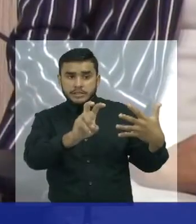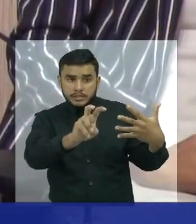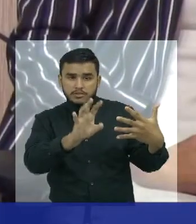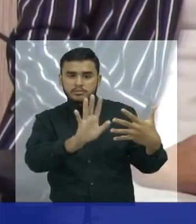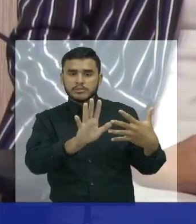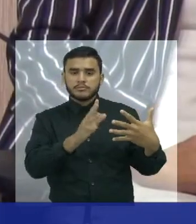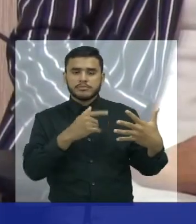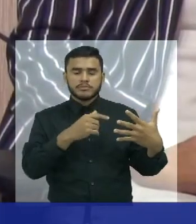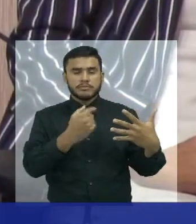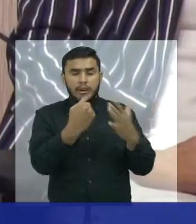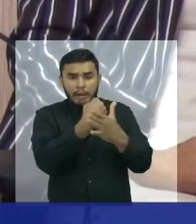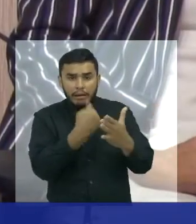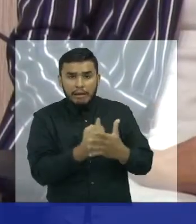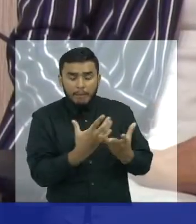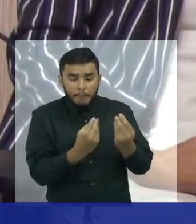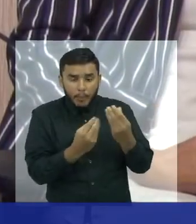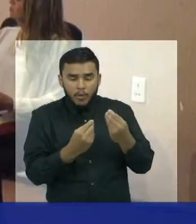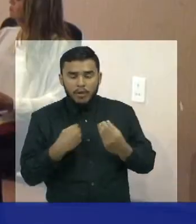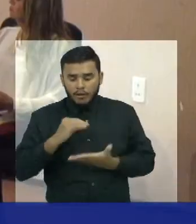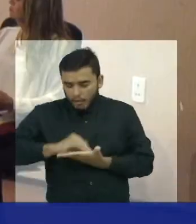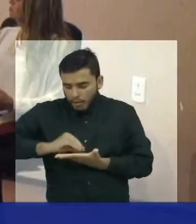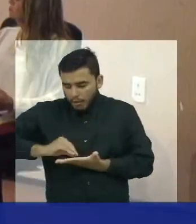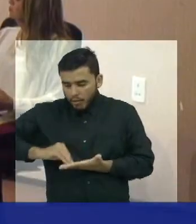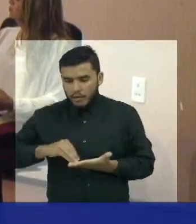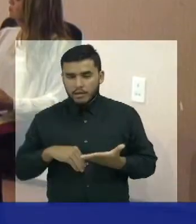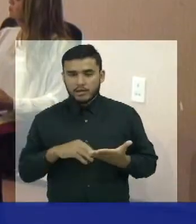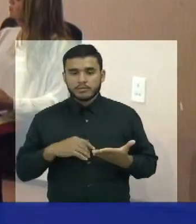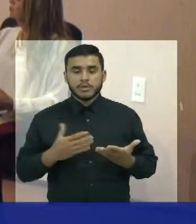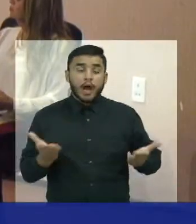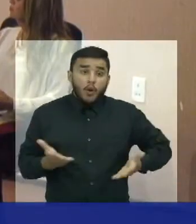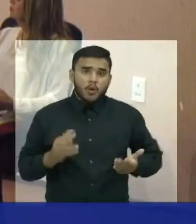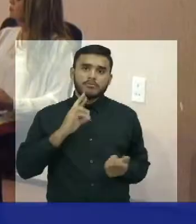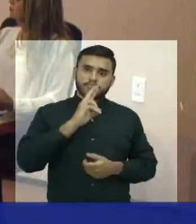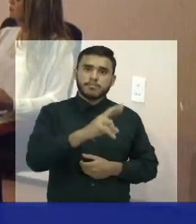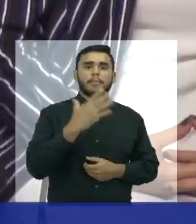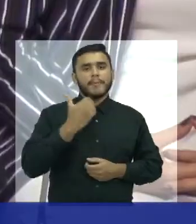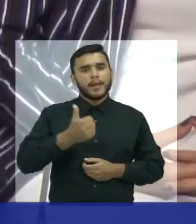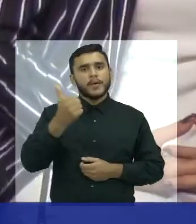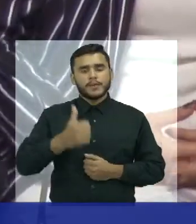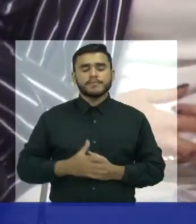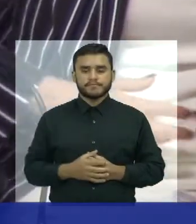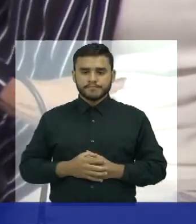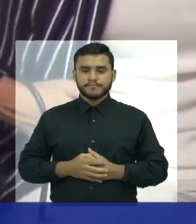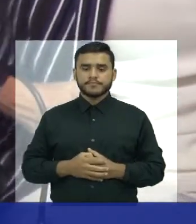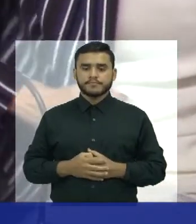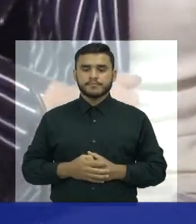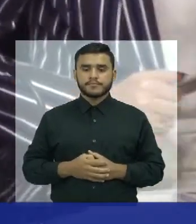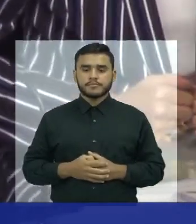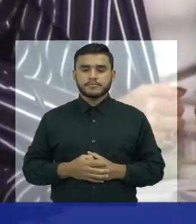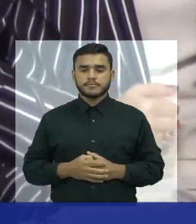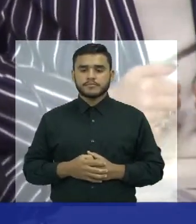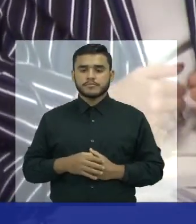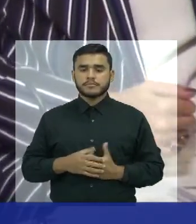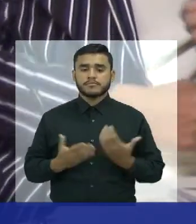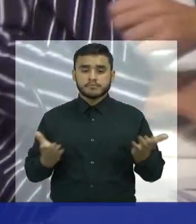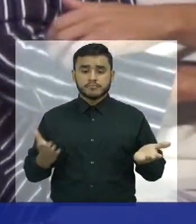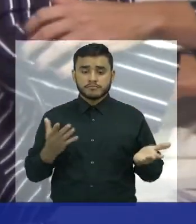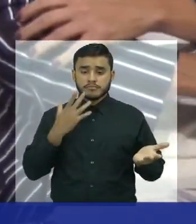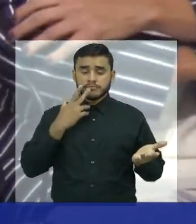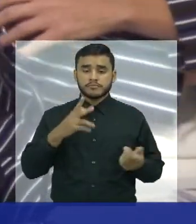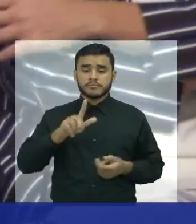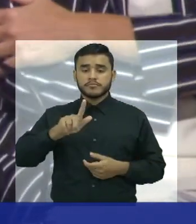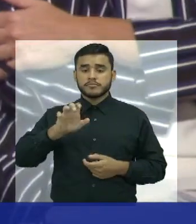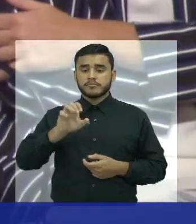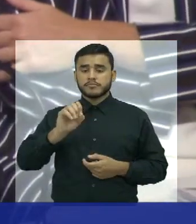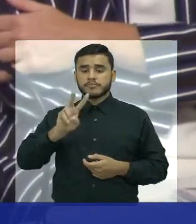acumular muitas questões. Então, aqui, fazendo algumas menções, doutora Giovana, eu estou